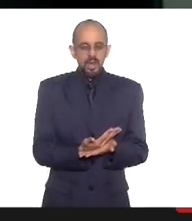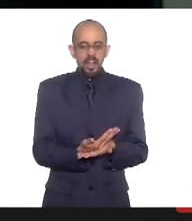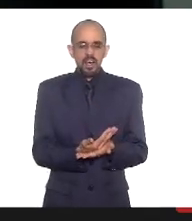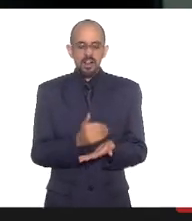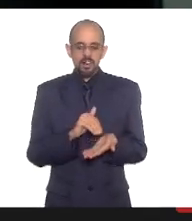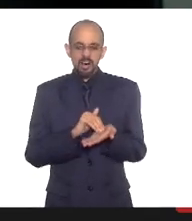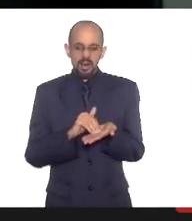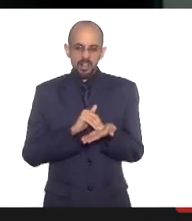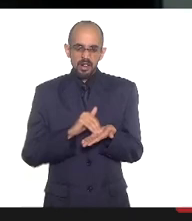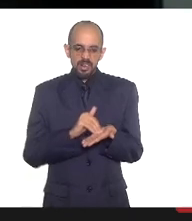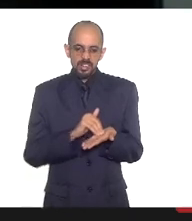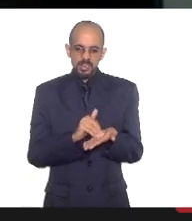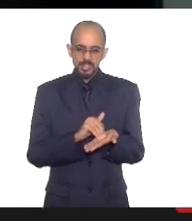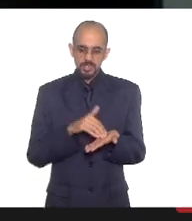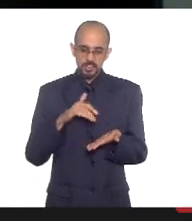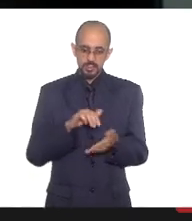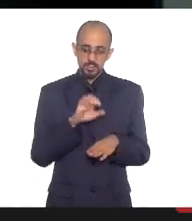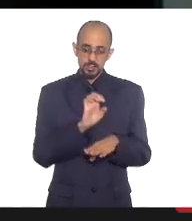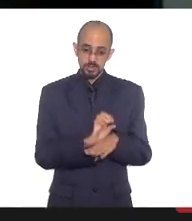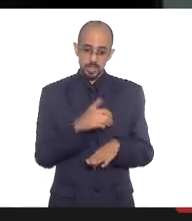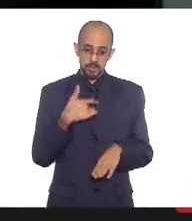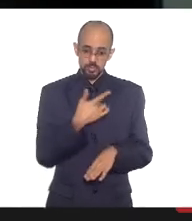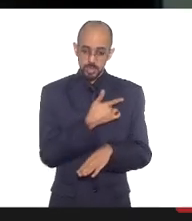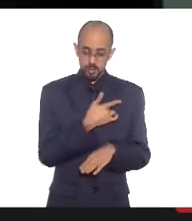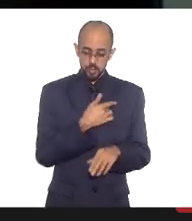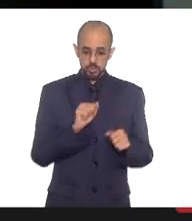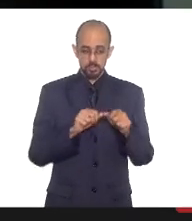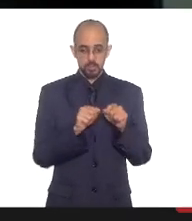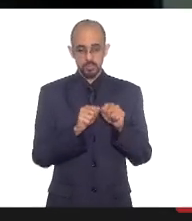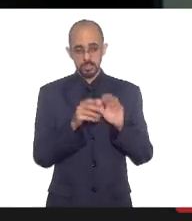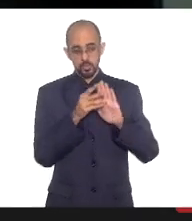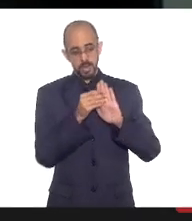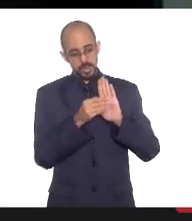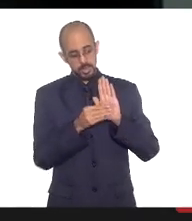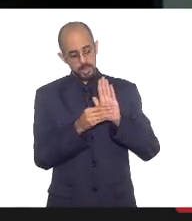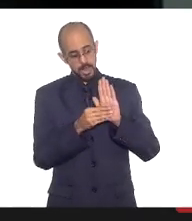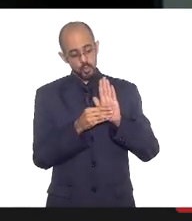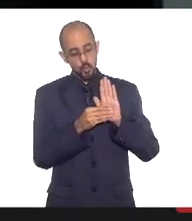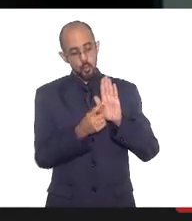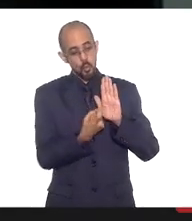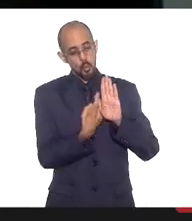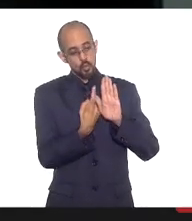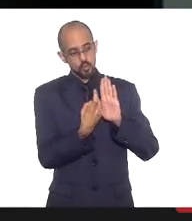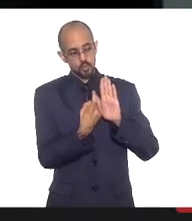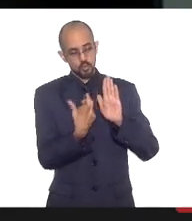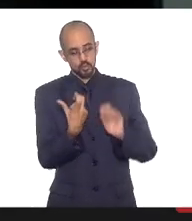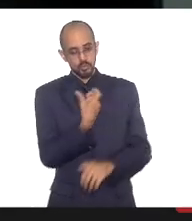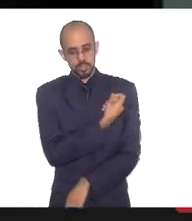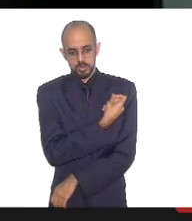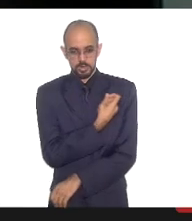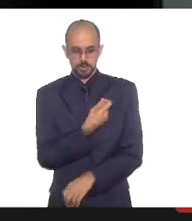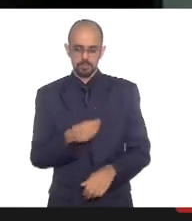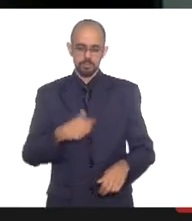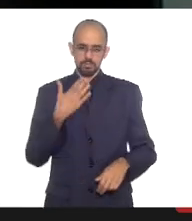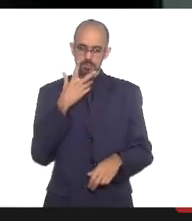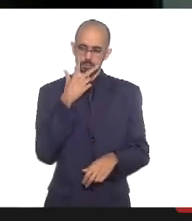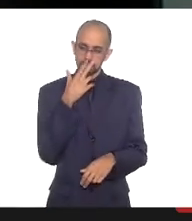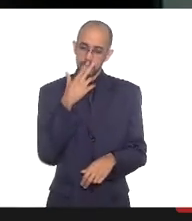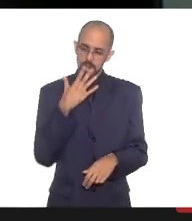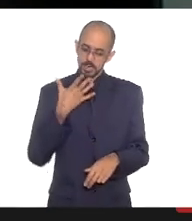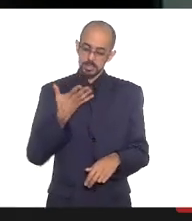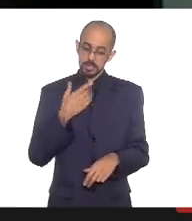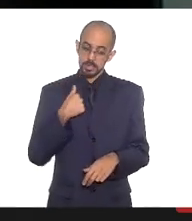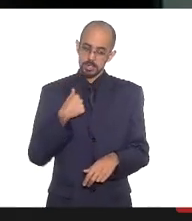saúde de fazer um calendário único de vacinação né e parece como